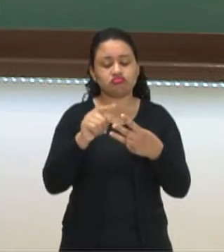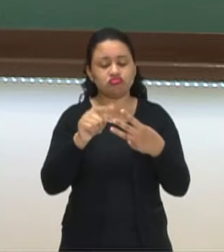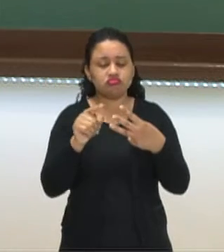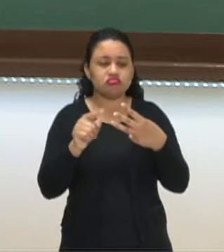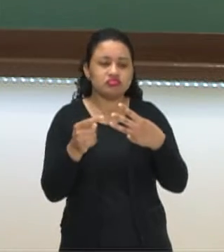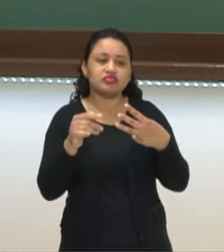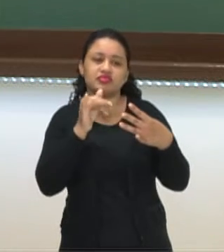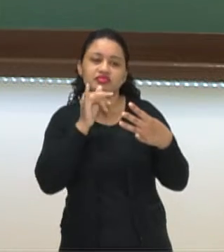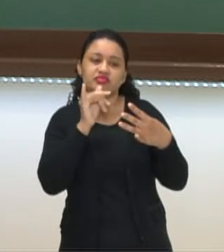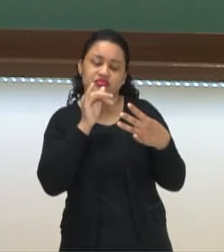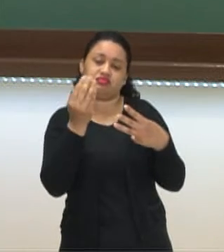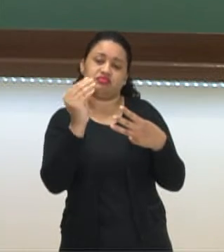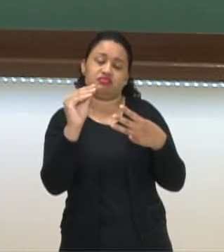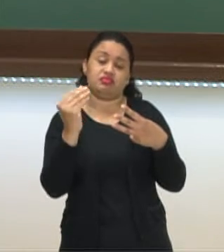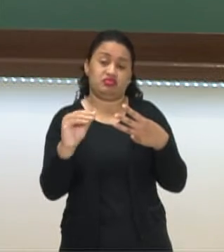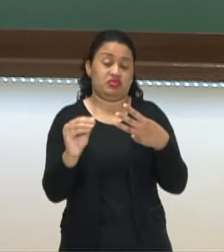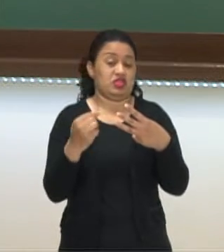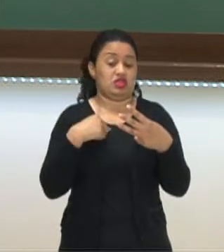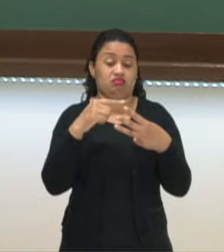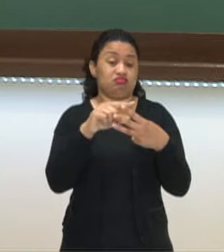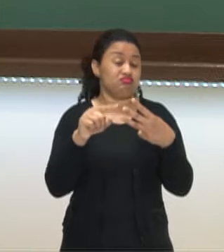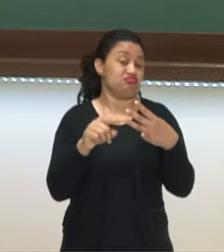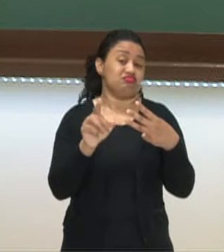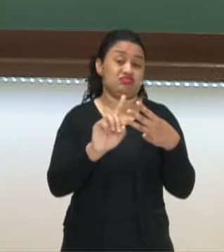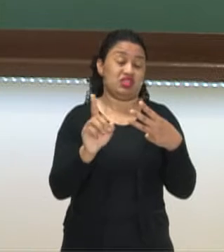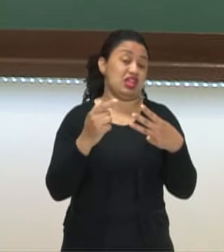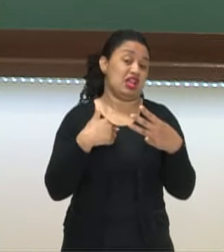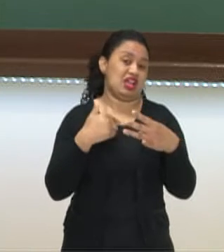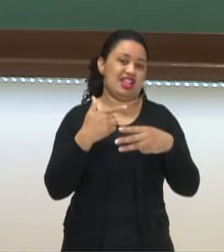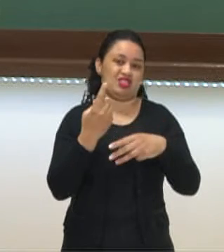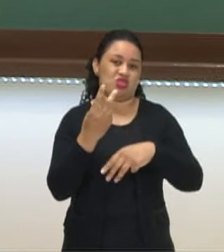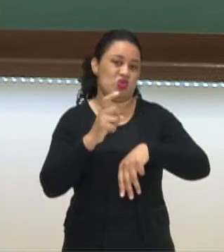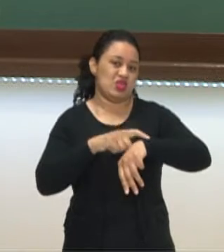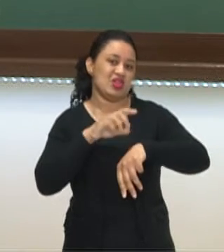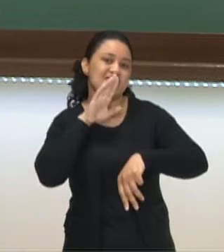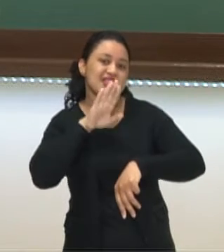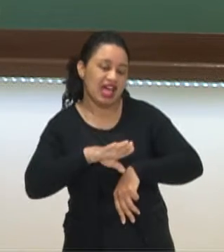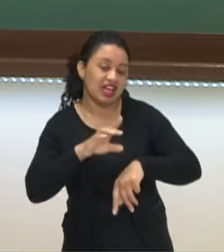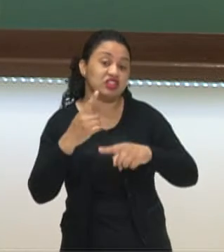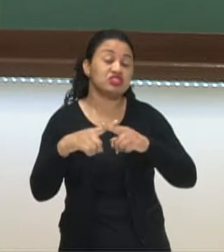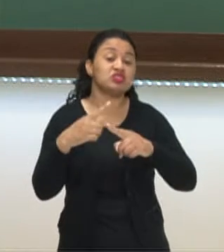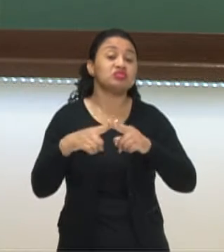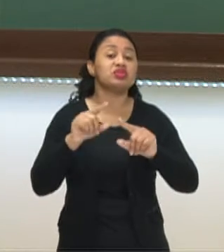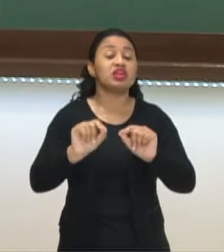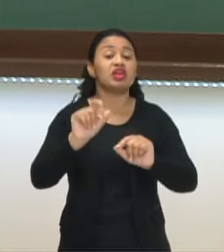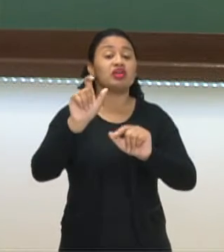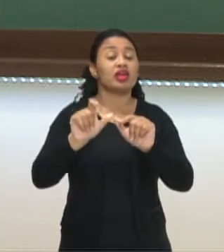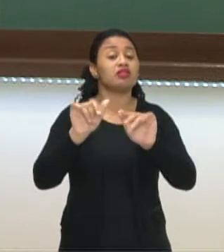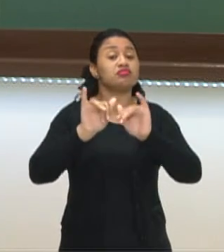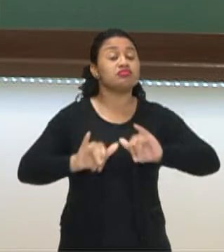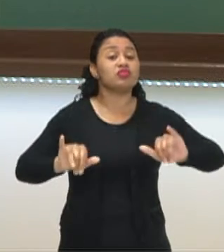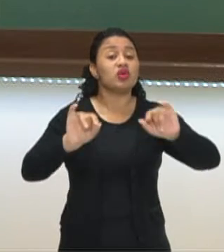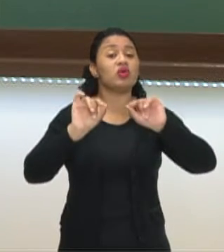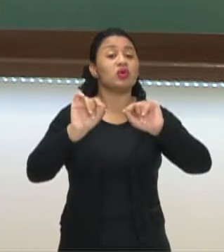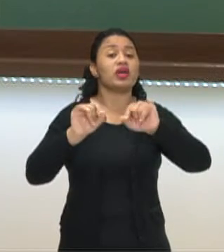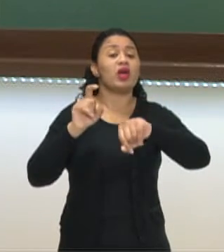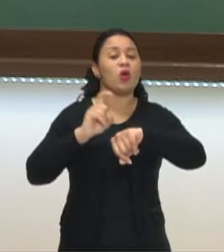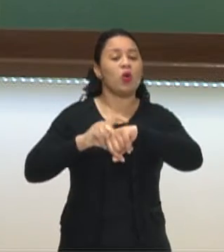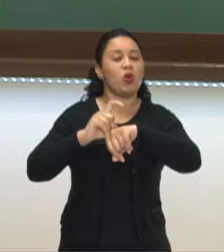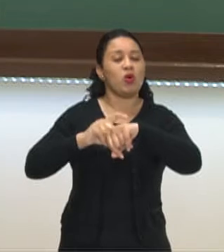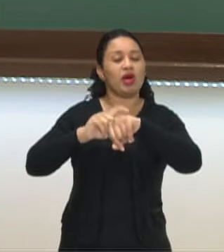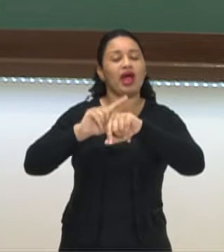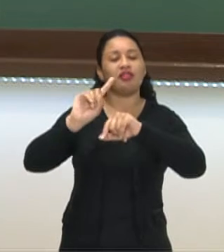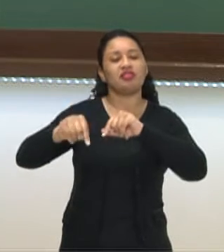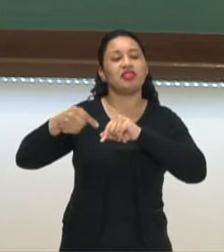teacher colocou, nenhum deles passa 2 horas da tarde. Eles são programas que eles passam num